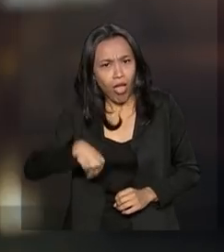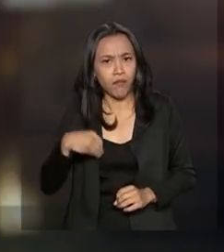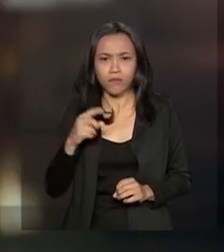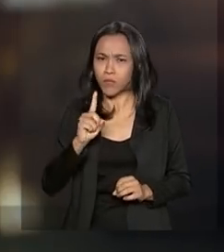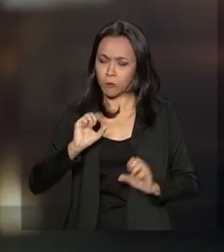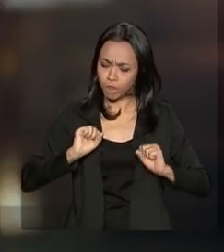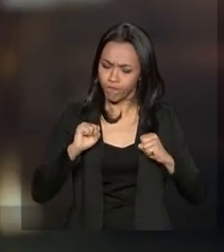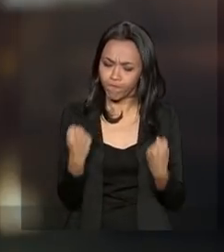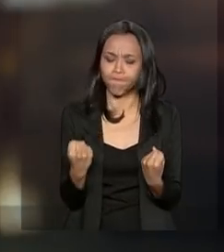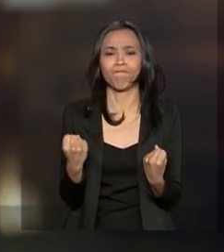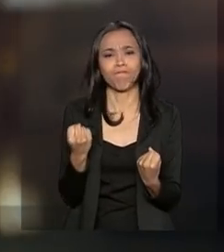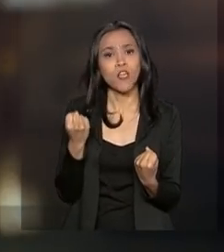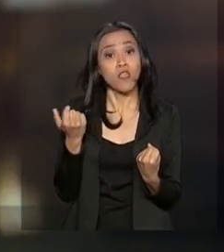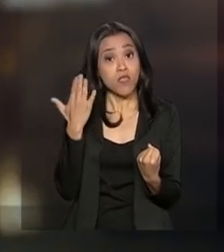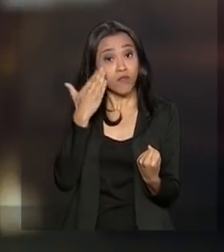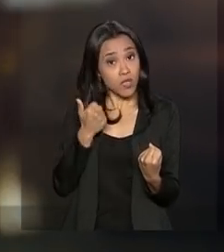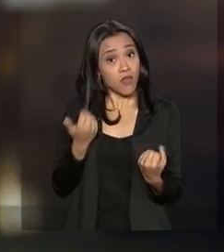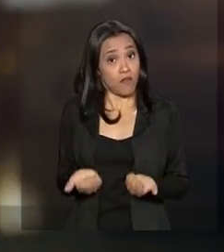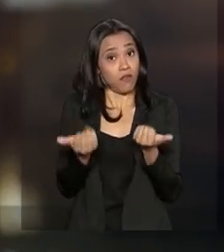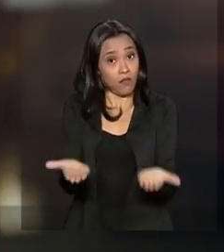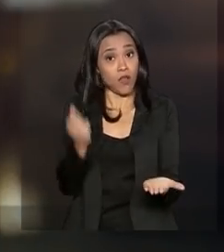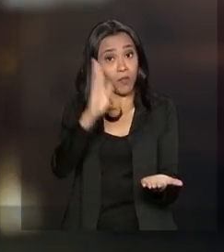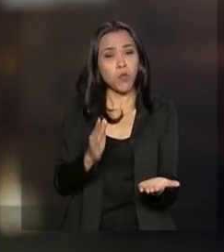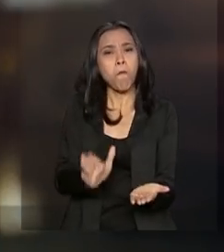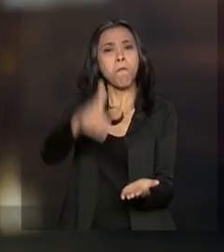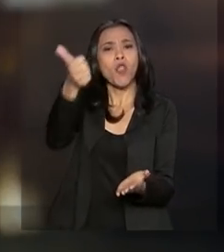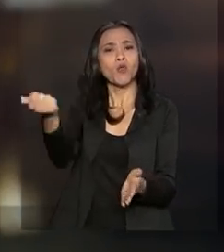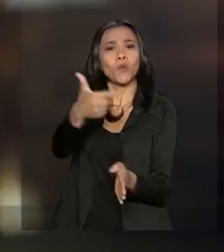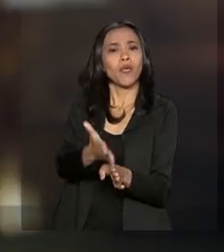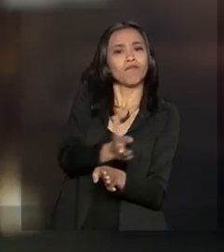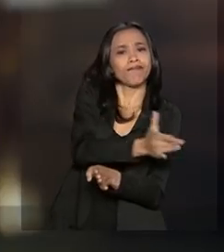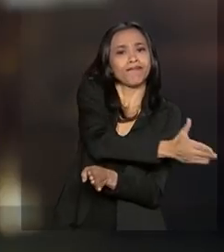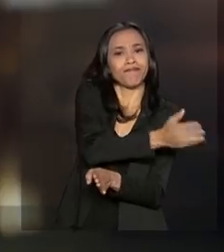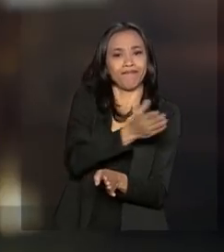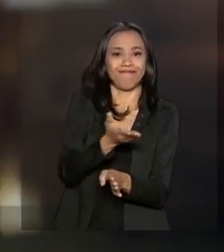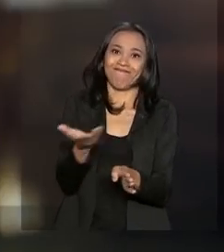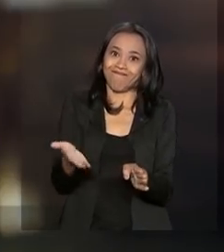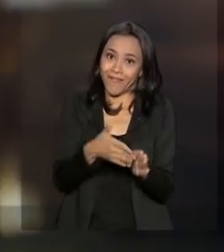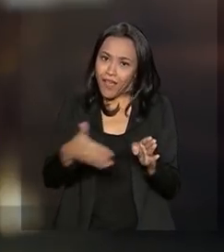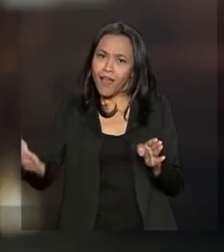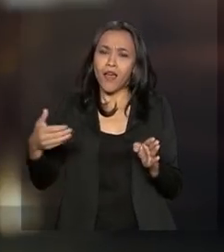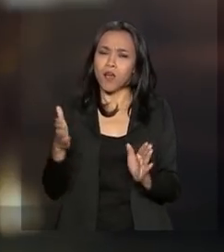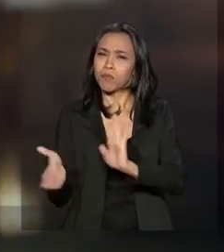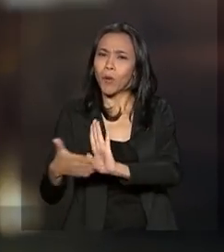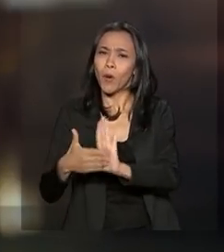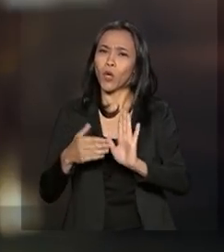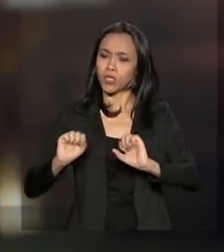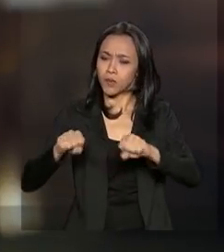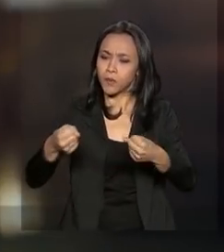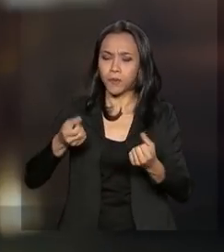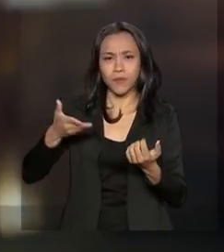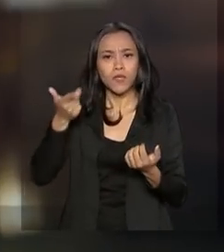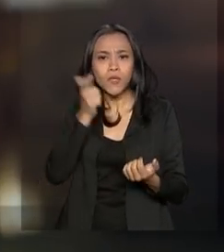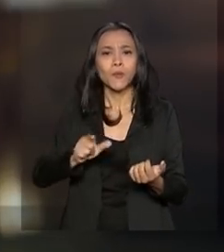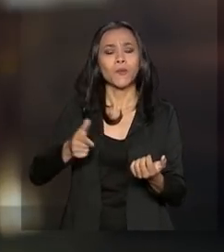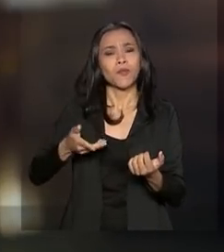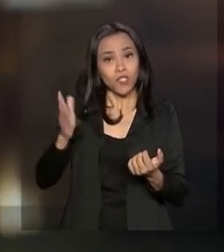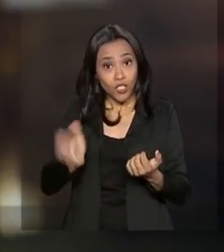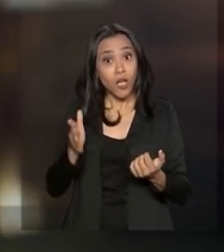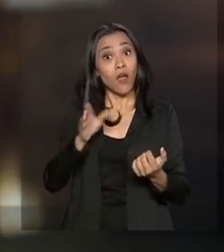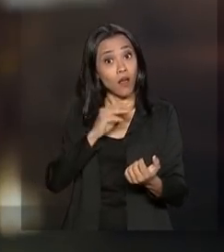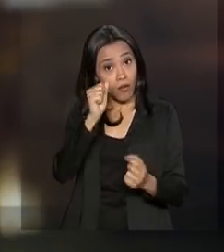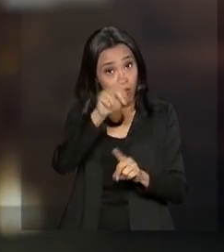energia. E sei que entrego um Brasil muito melhor do que aquele que recebi. Fico as reformas e os avanços que já colocaram o nosso